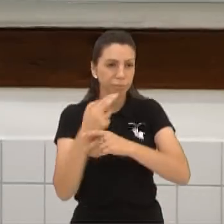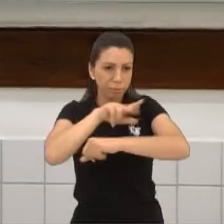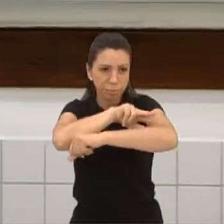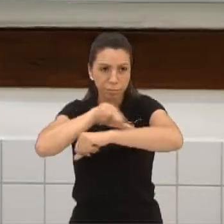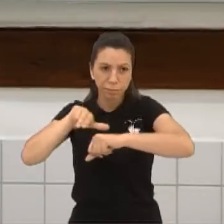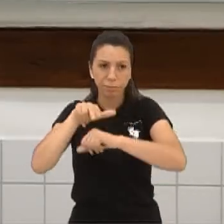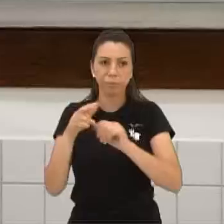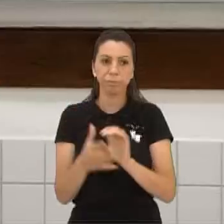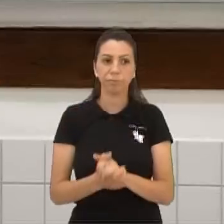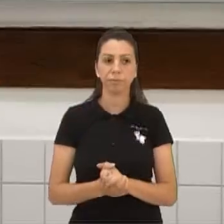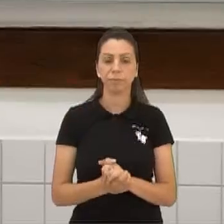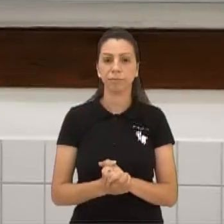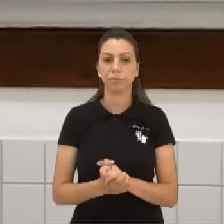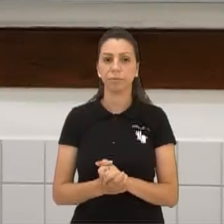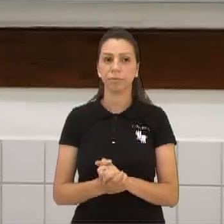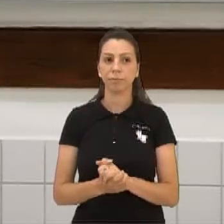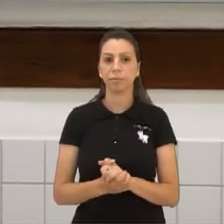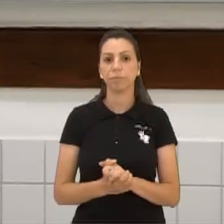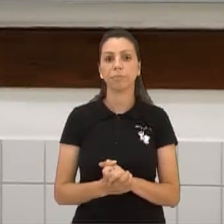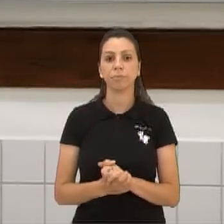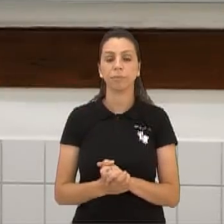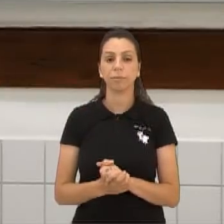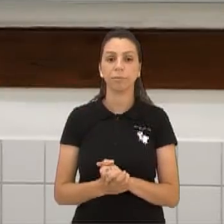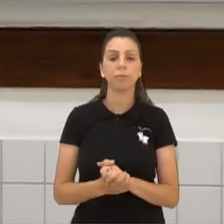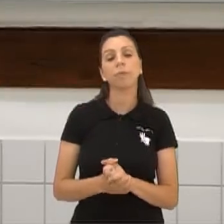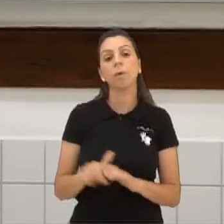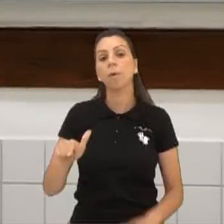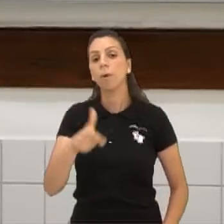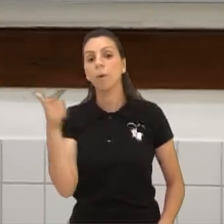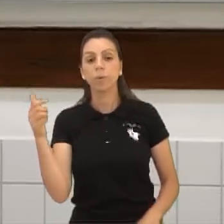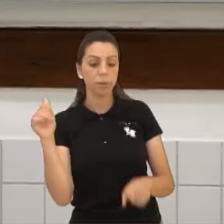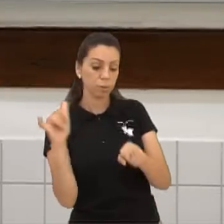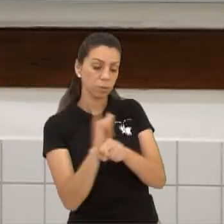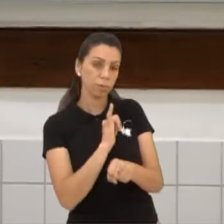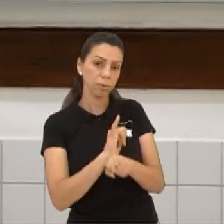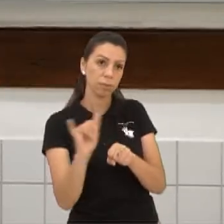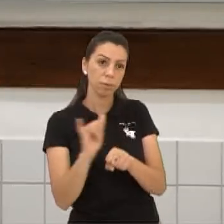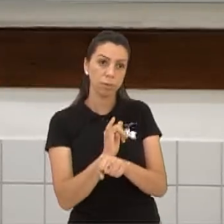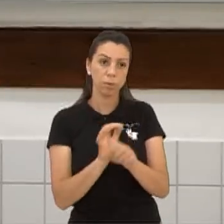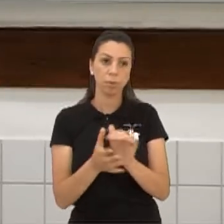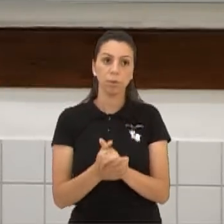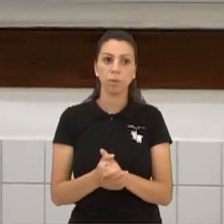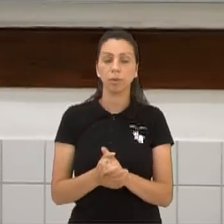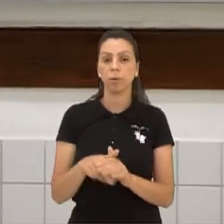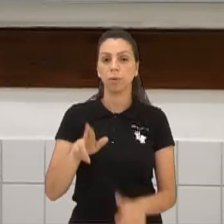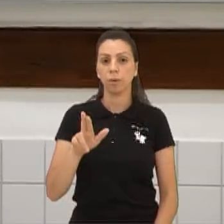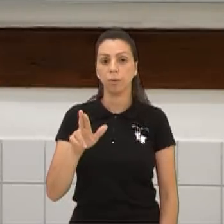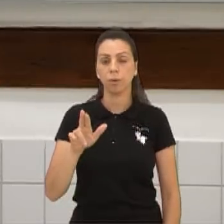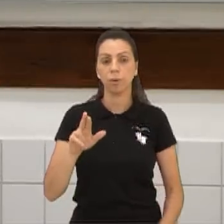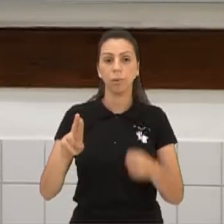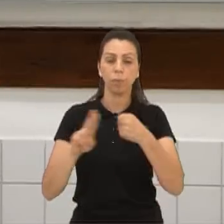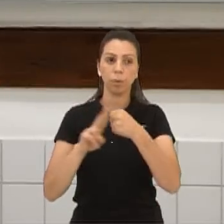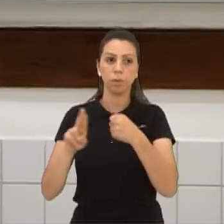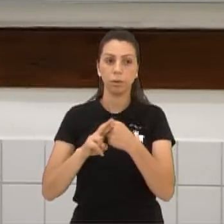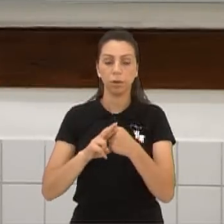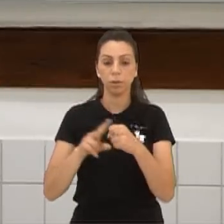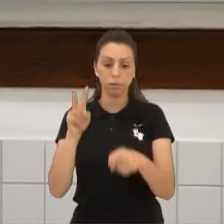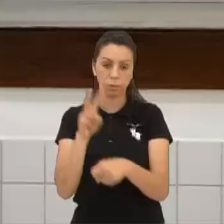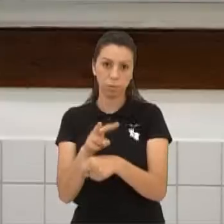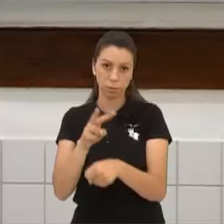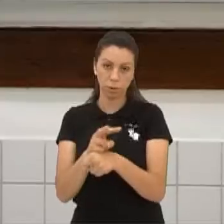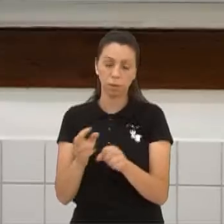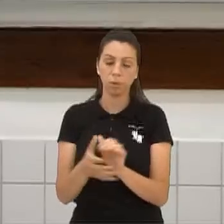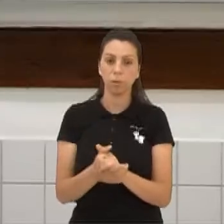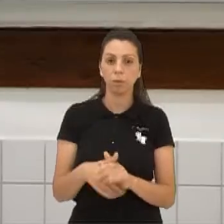biodiversidade. Tá? As outras estratégias são as unidades de conservação. Unidades de conservação